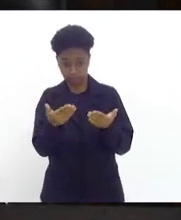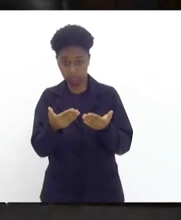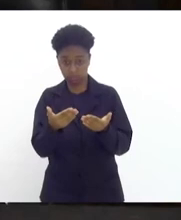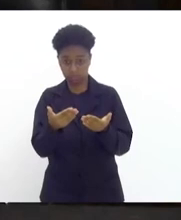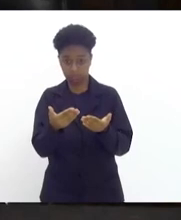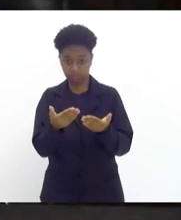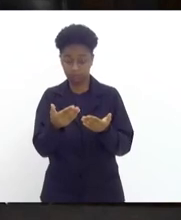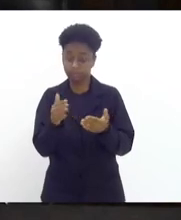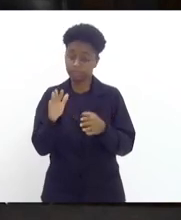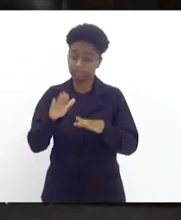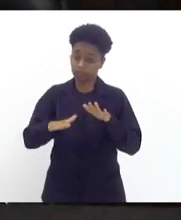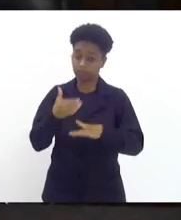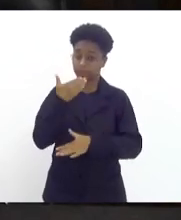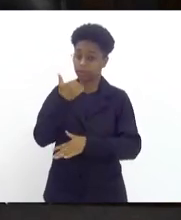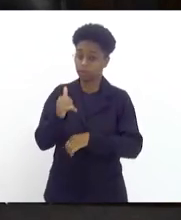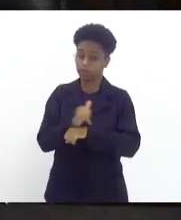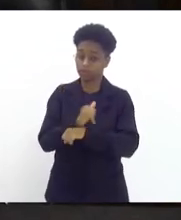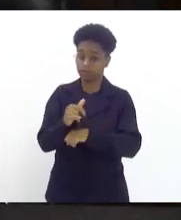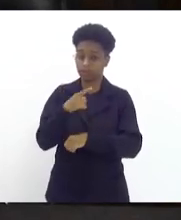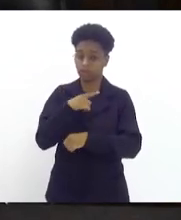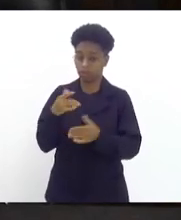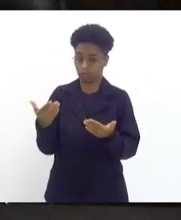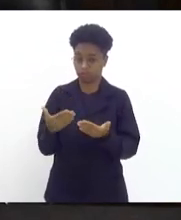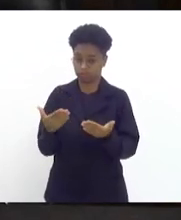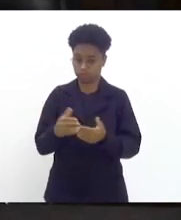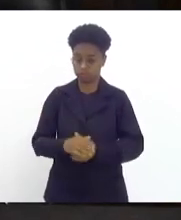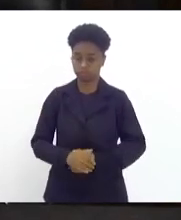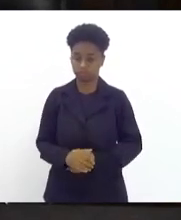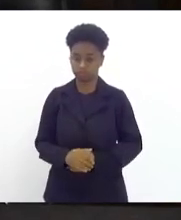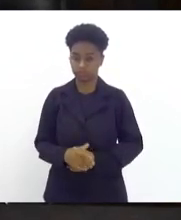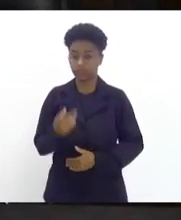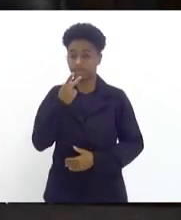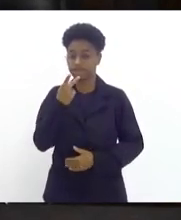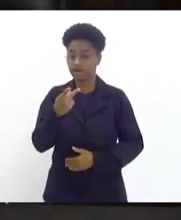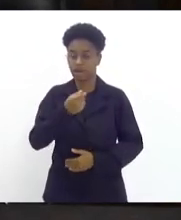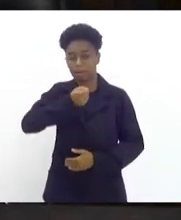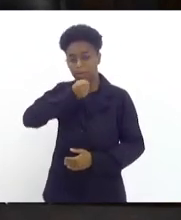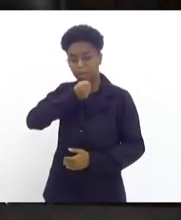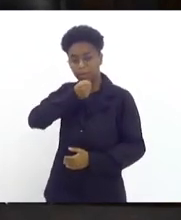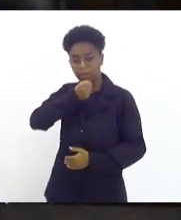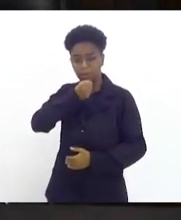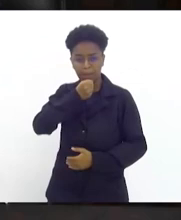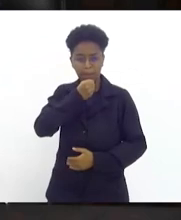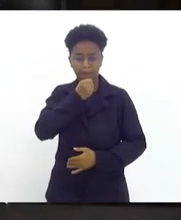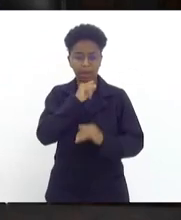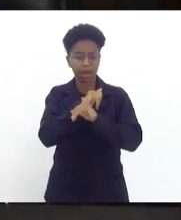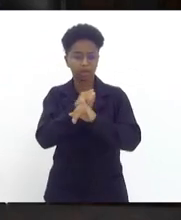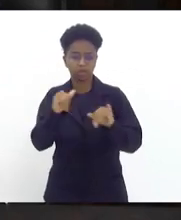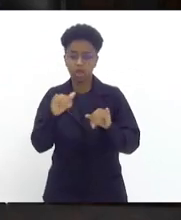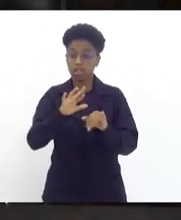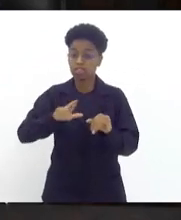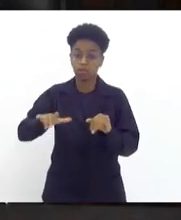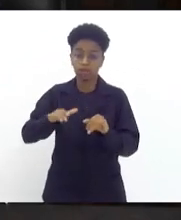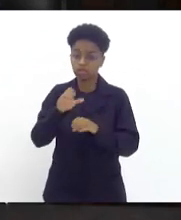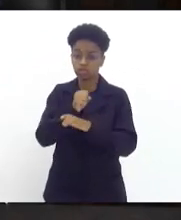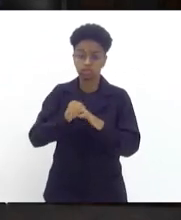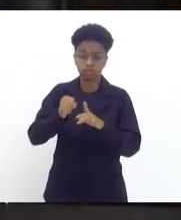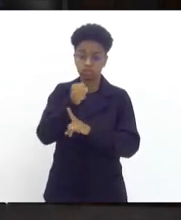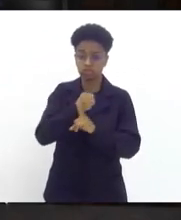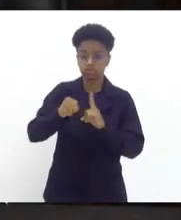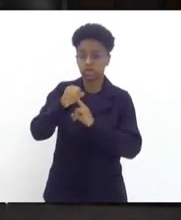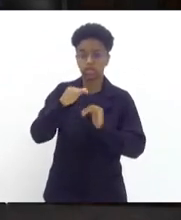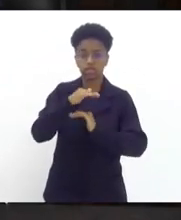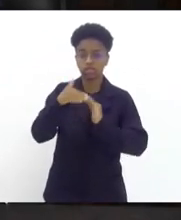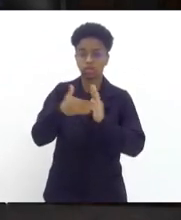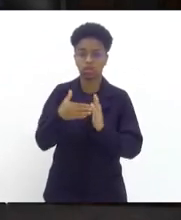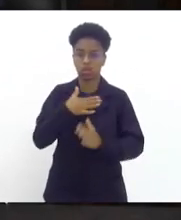seja maior instrumento que a gente tenha hoje é falar Botar Boca no Trombone e dizer que não é toda a sociedade que tá satisfeita com